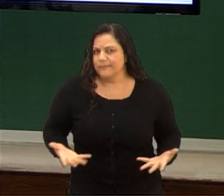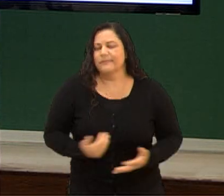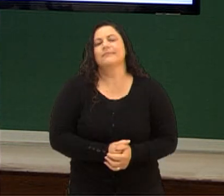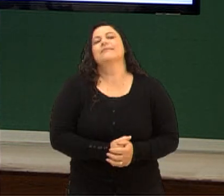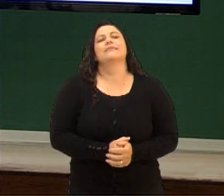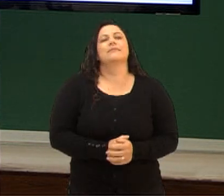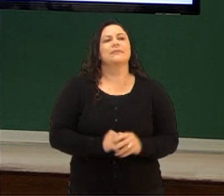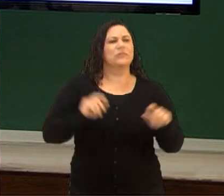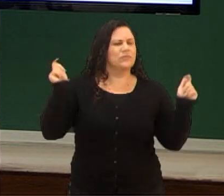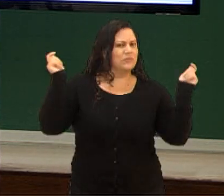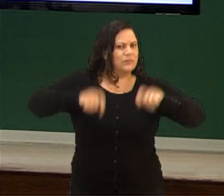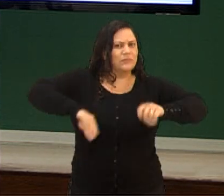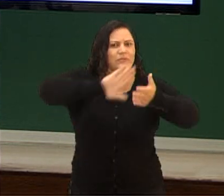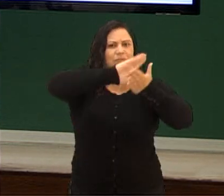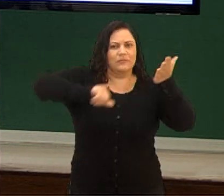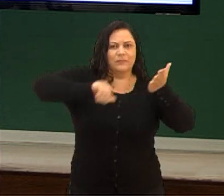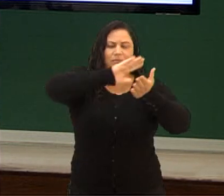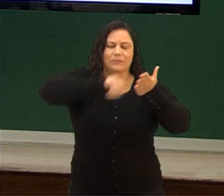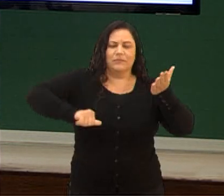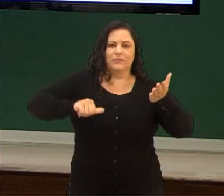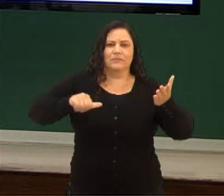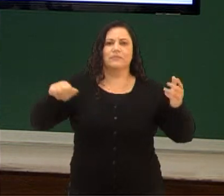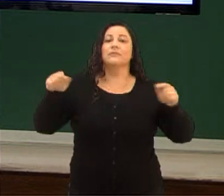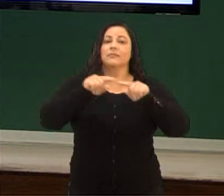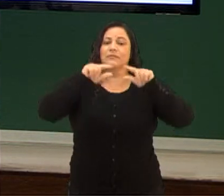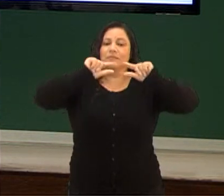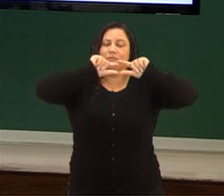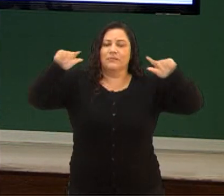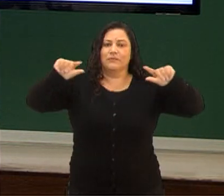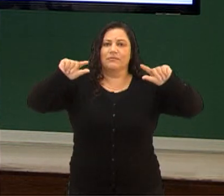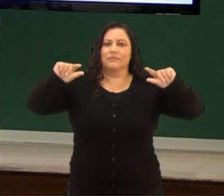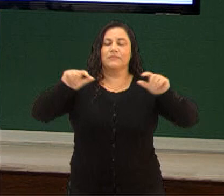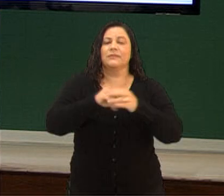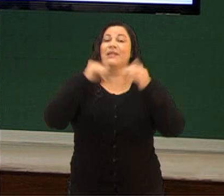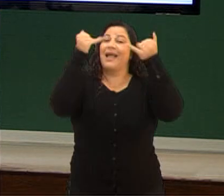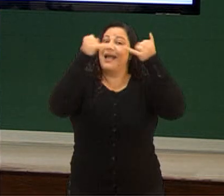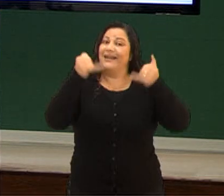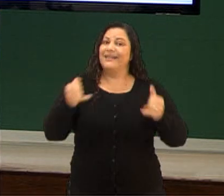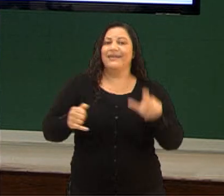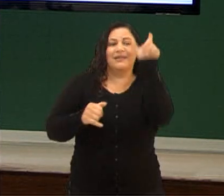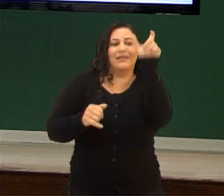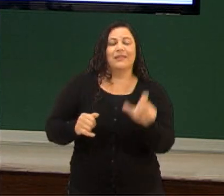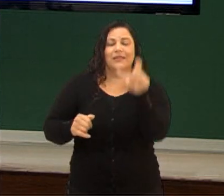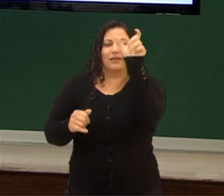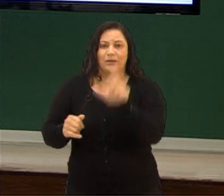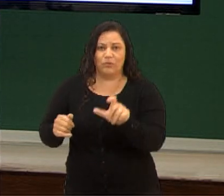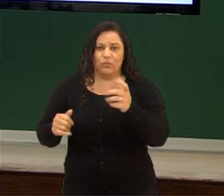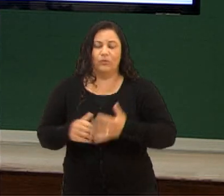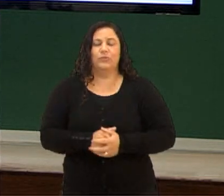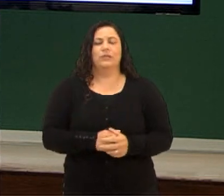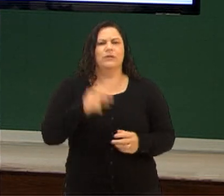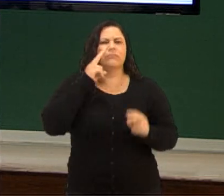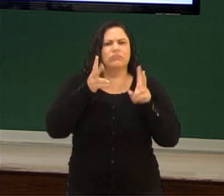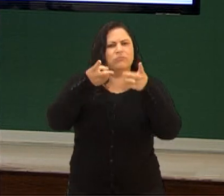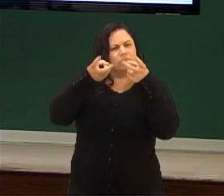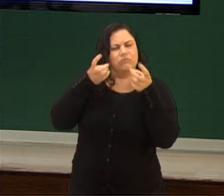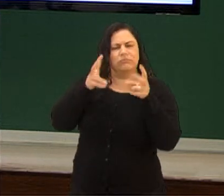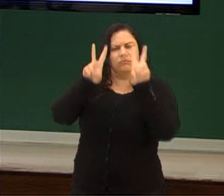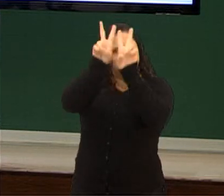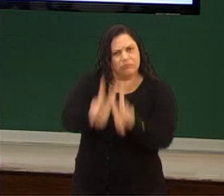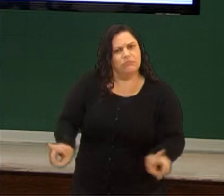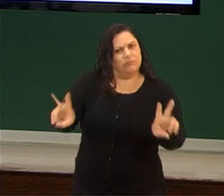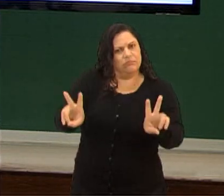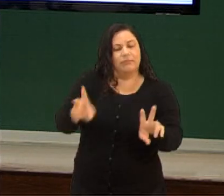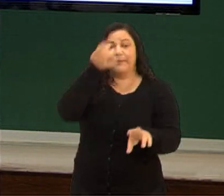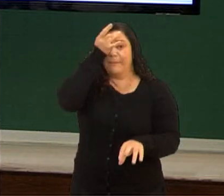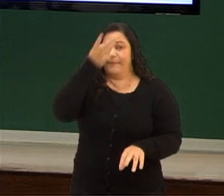pela eliminação da linha e da coluna do elemento a e j. Certo? Quando vocês forem olhar isso visualmente, vai ficar muito mais